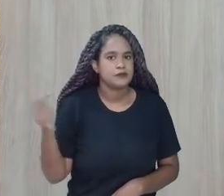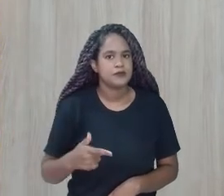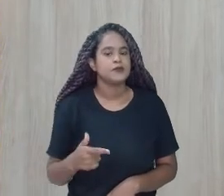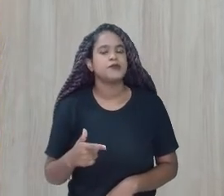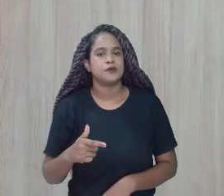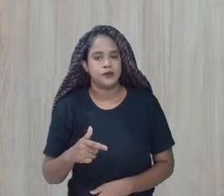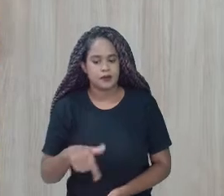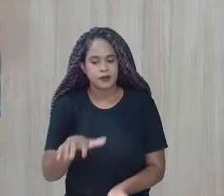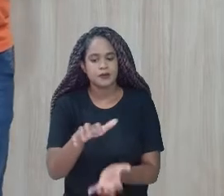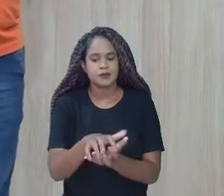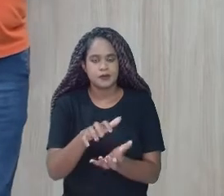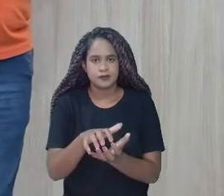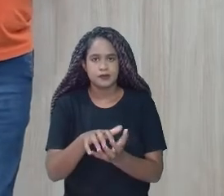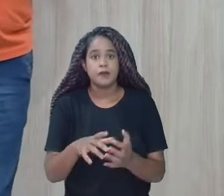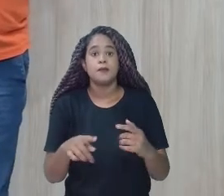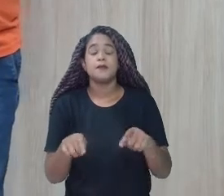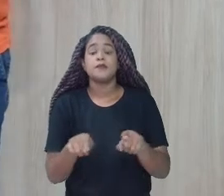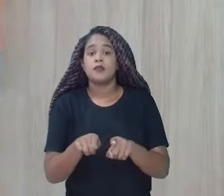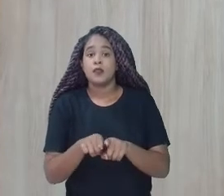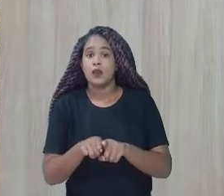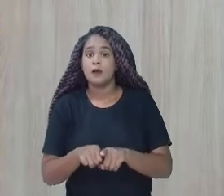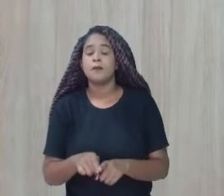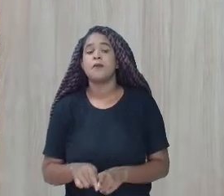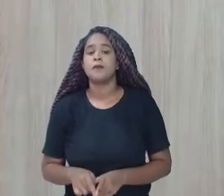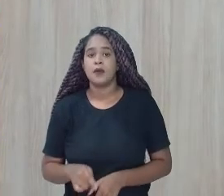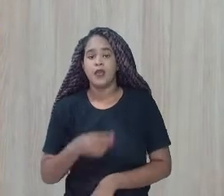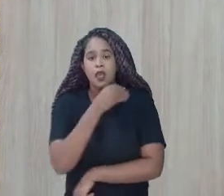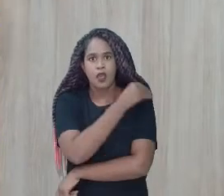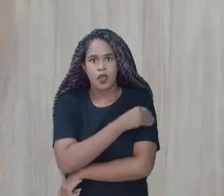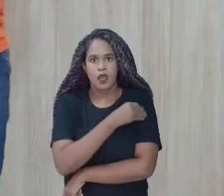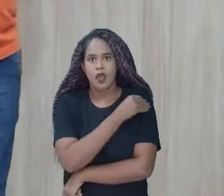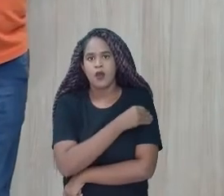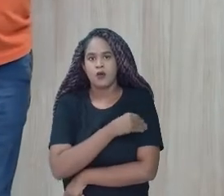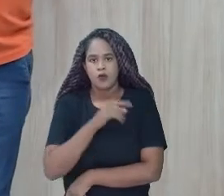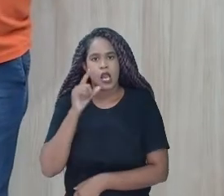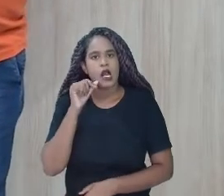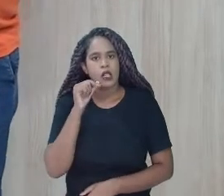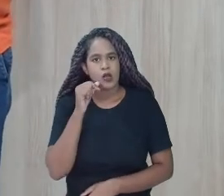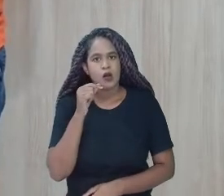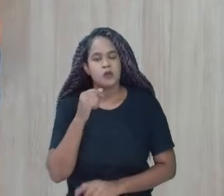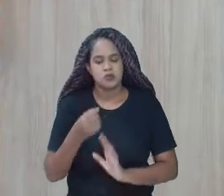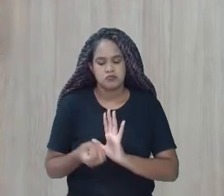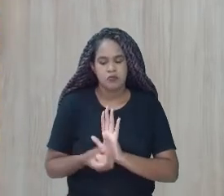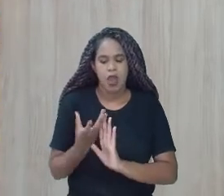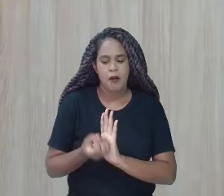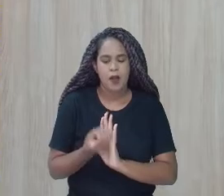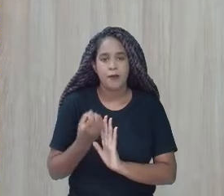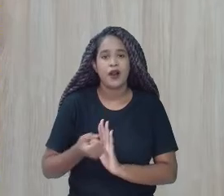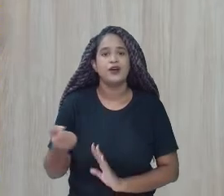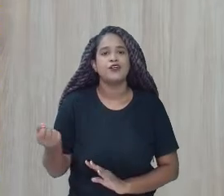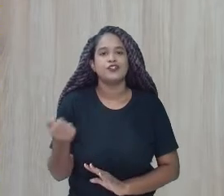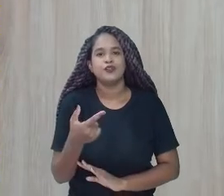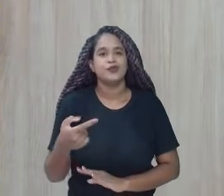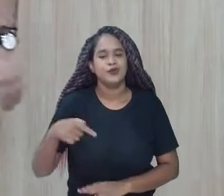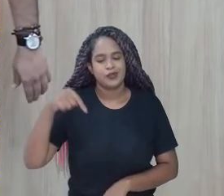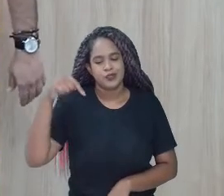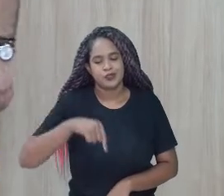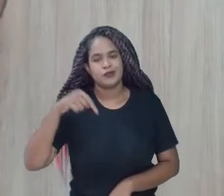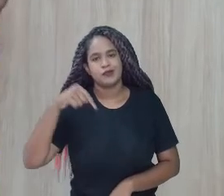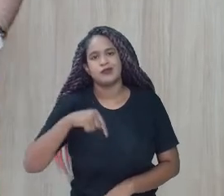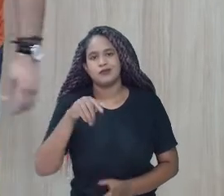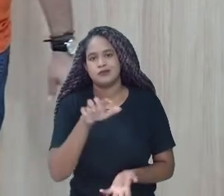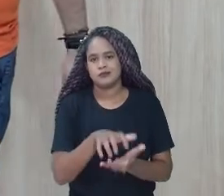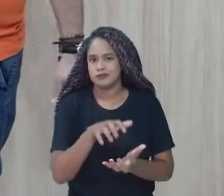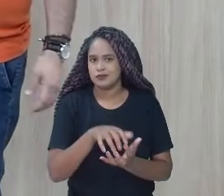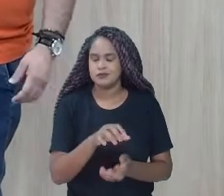açúcar por tabela, né, e álcool, né, feito de cana-de-açúcar, do que o território aqui de